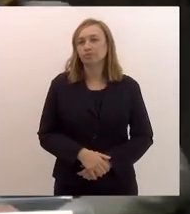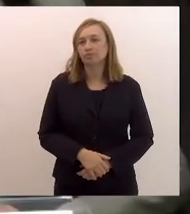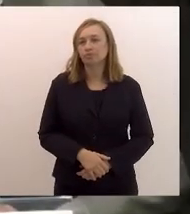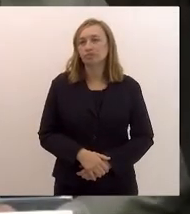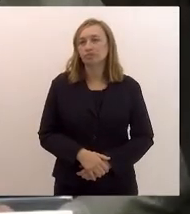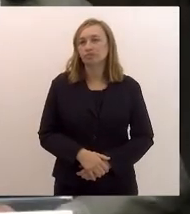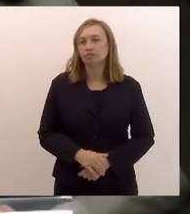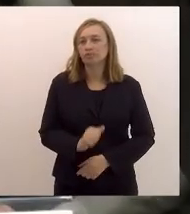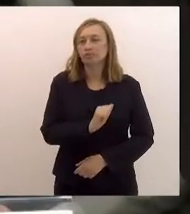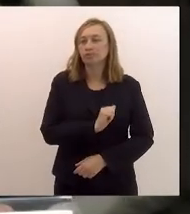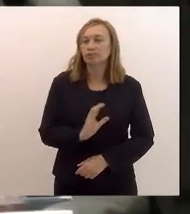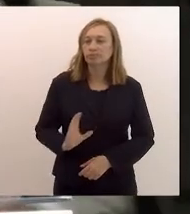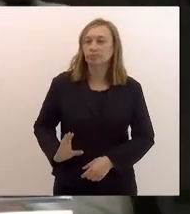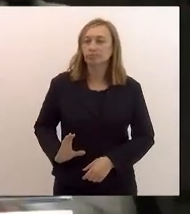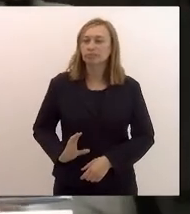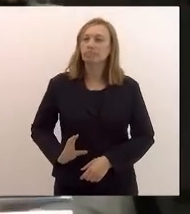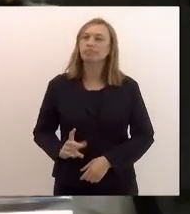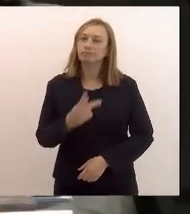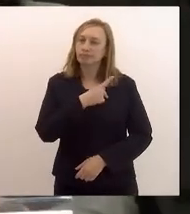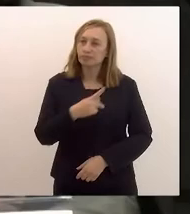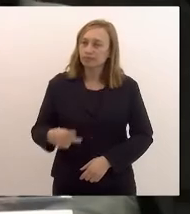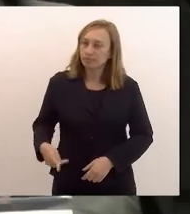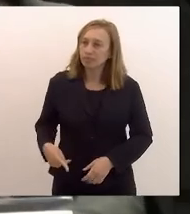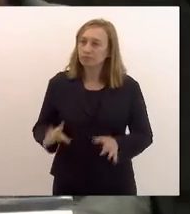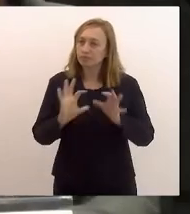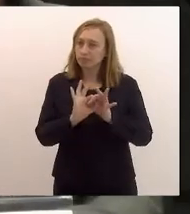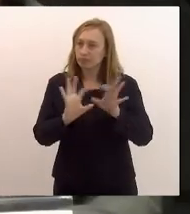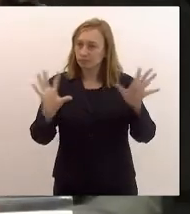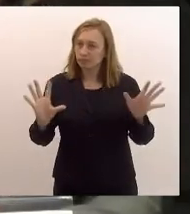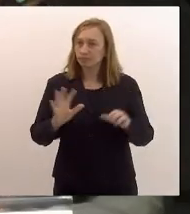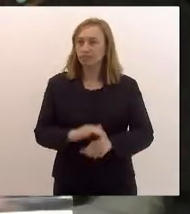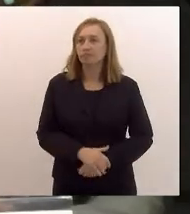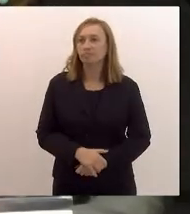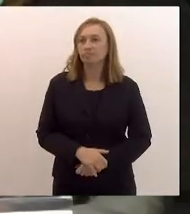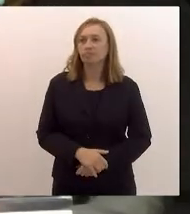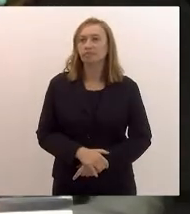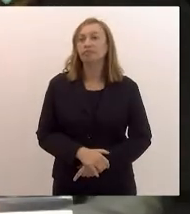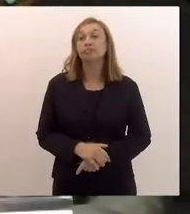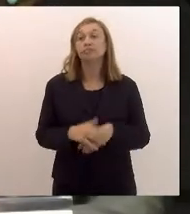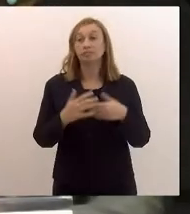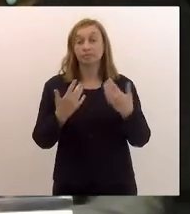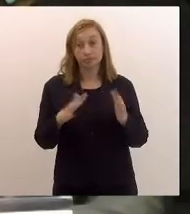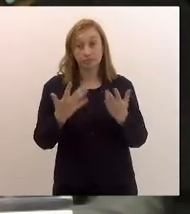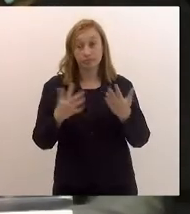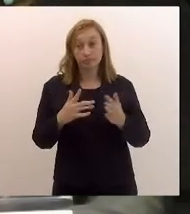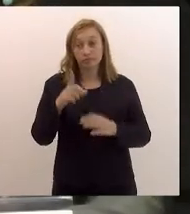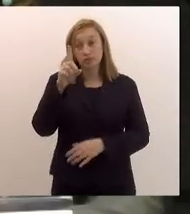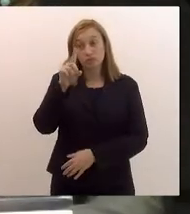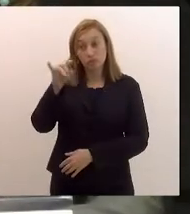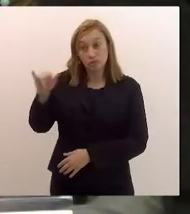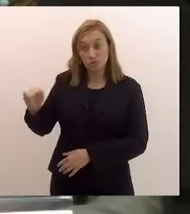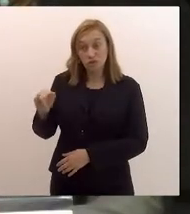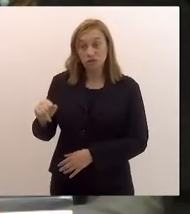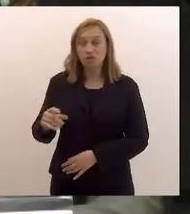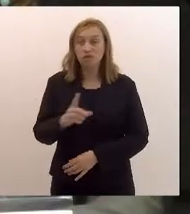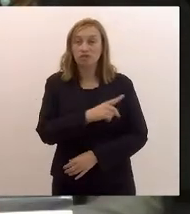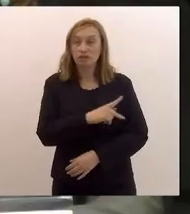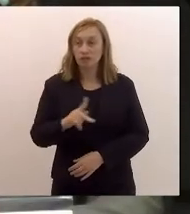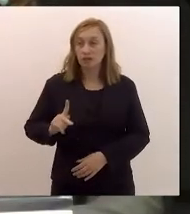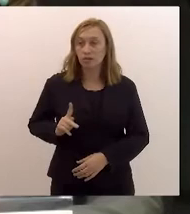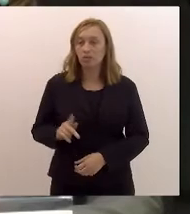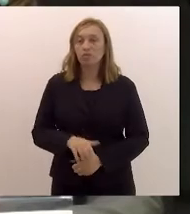André Ceciliano nosso Presidente democrático tão também Saúdo na o dia da Defensoria